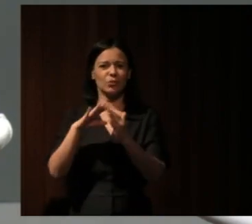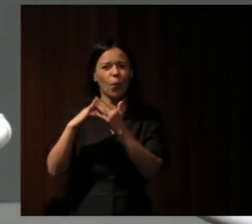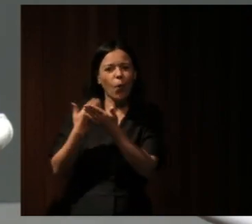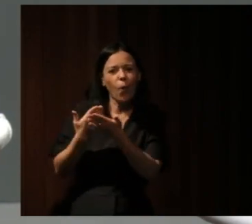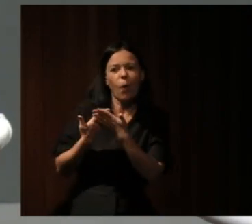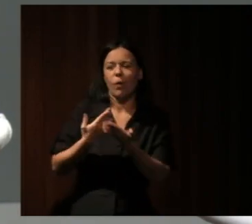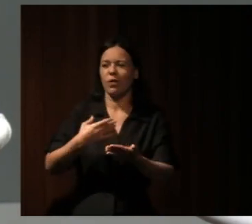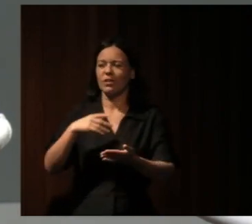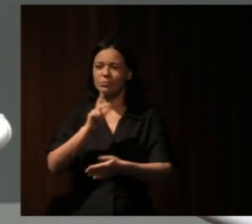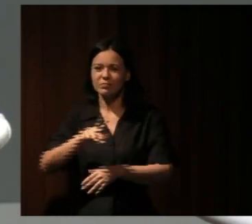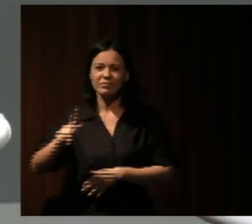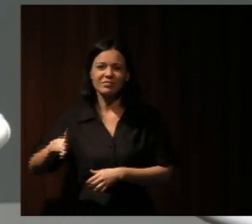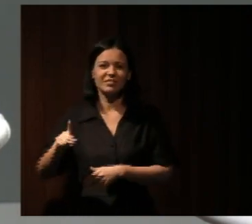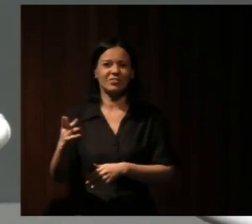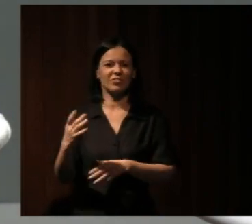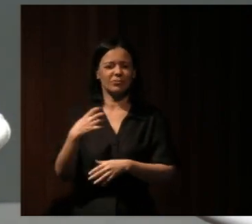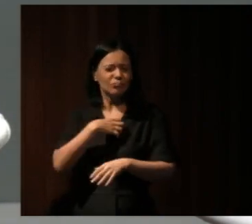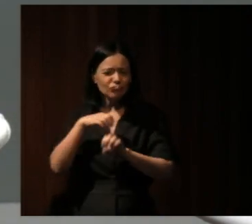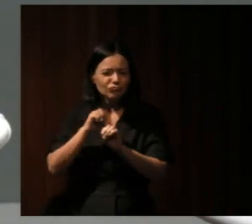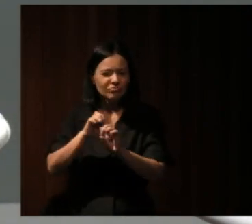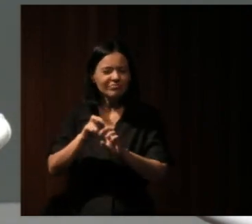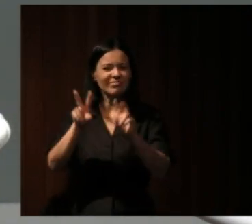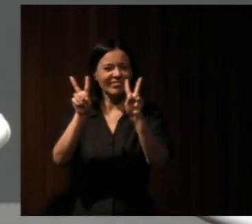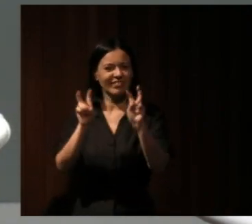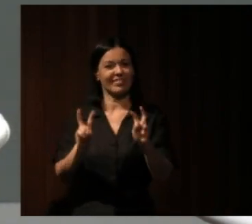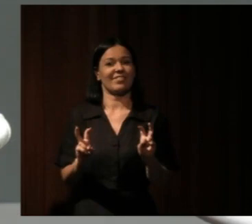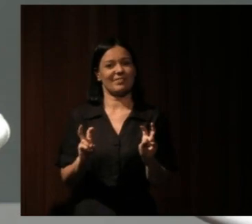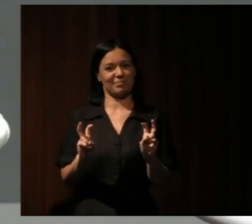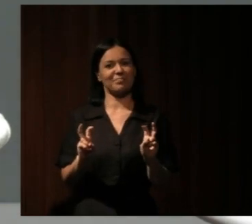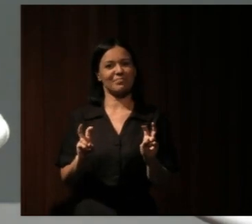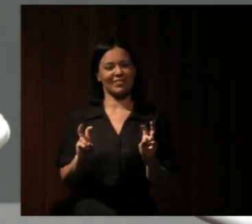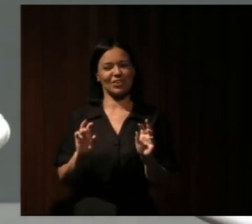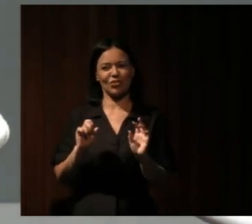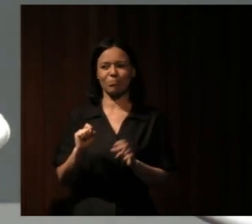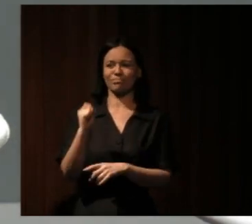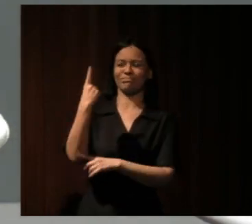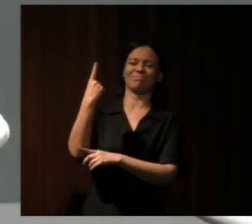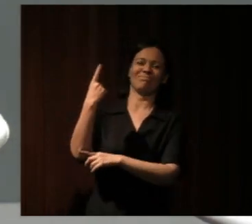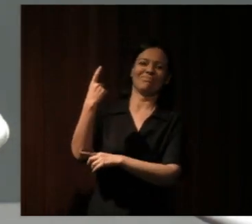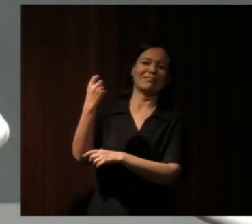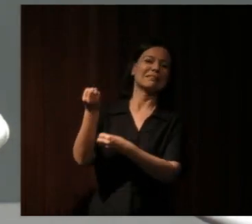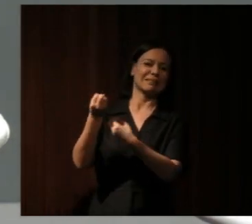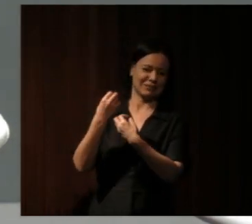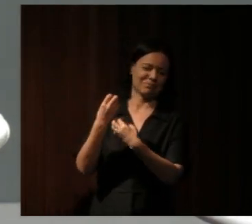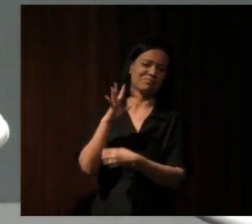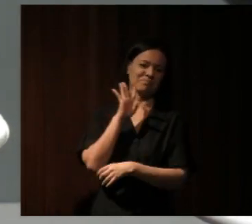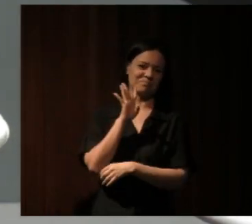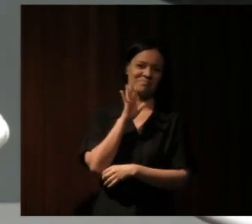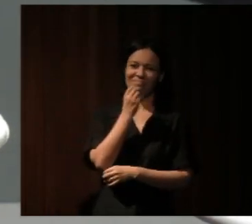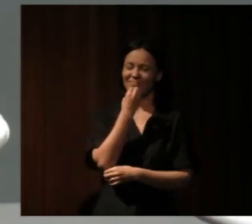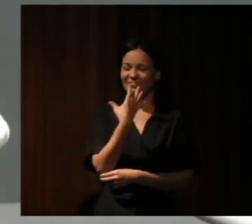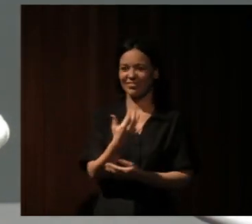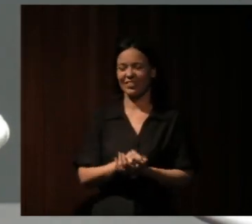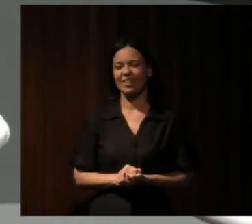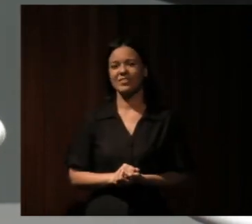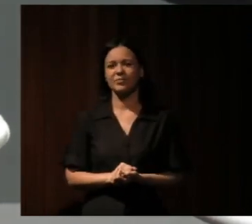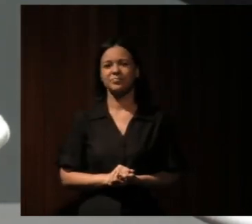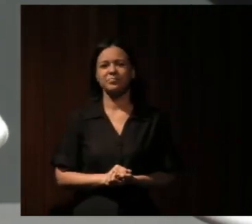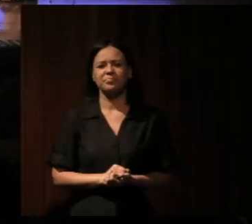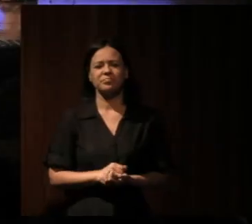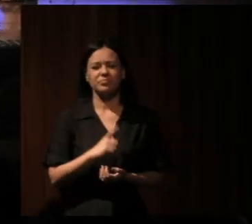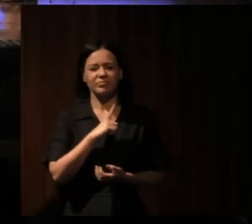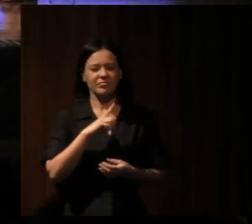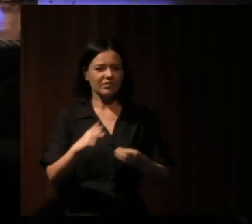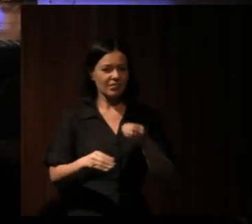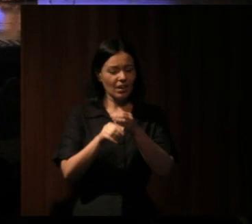os professores conectados com com o ensino educação qu dier der uma aula ali no final das contas né foi foi uma matéria muito bacana deixa eu agregar uma pergunta aqui